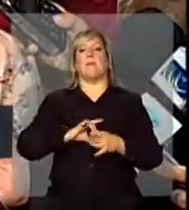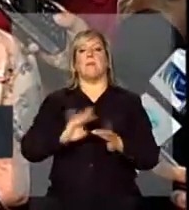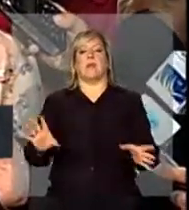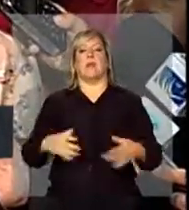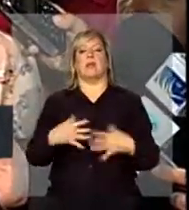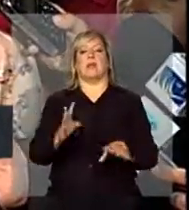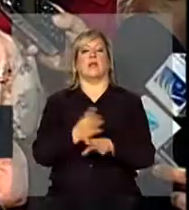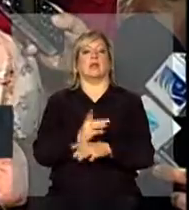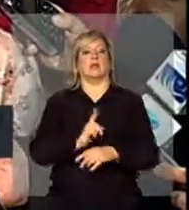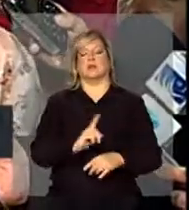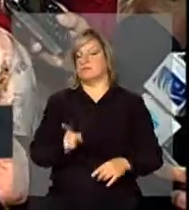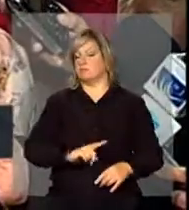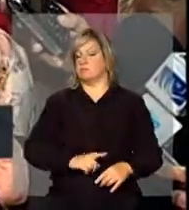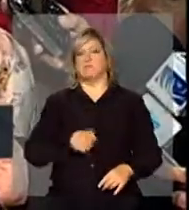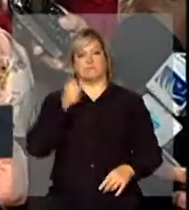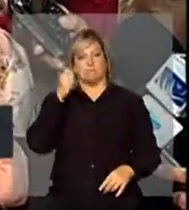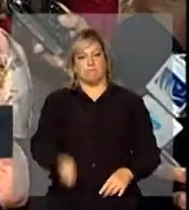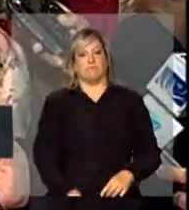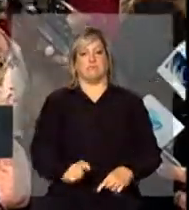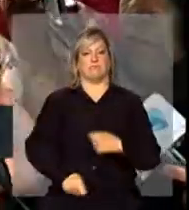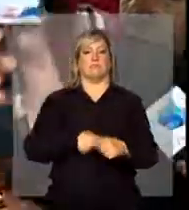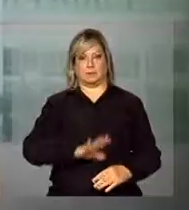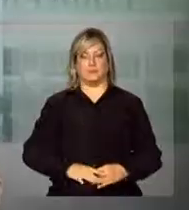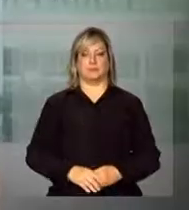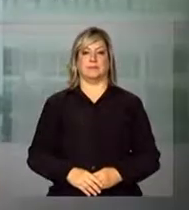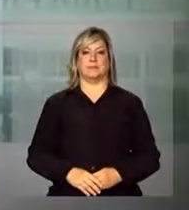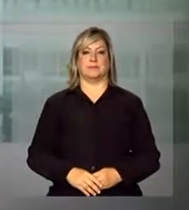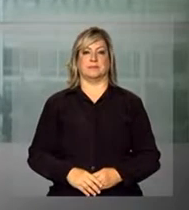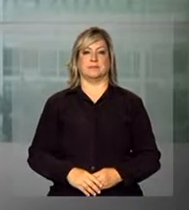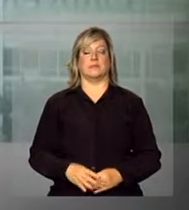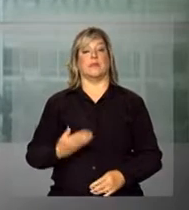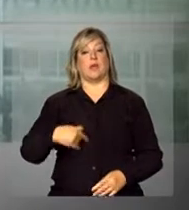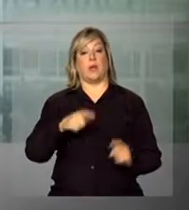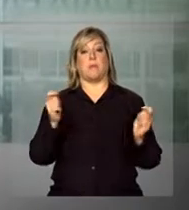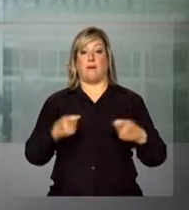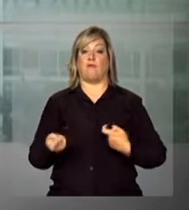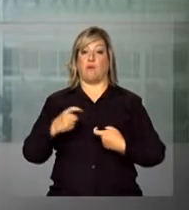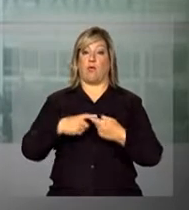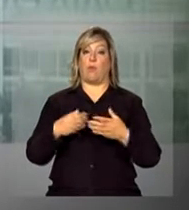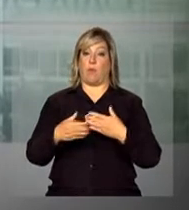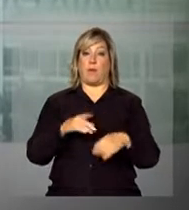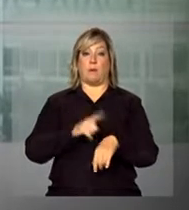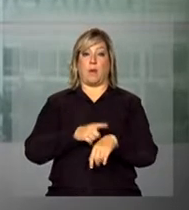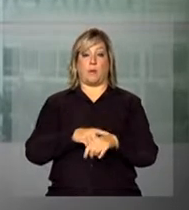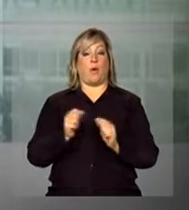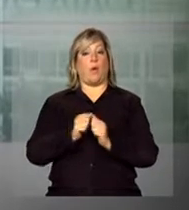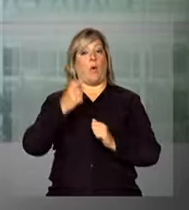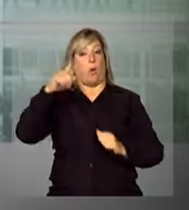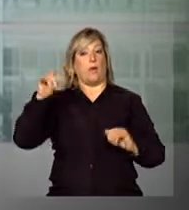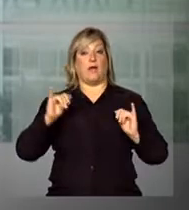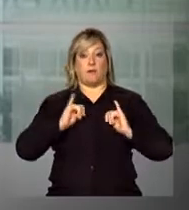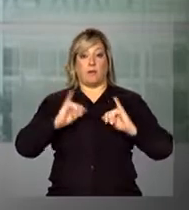ação criminosa no Brasil. Não pode ficar impune e não ficará. Nós podemos voltar a qualquer momento